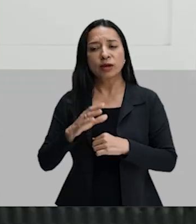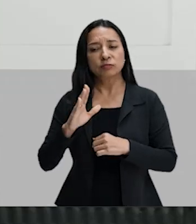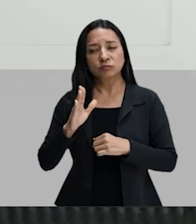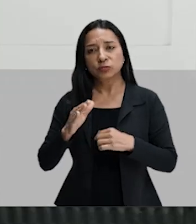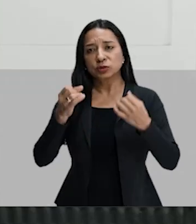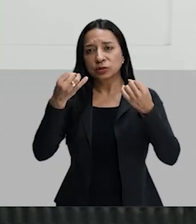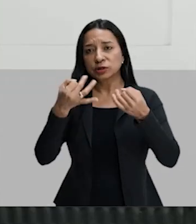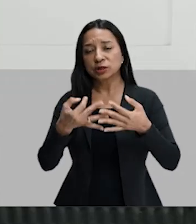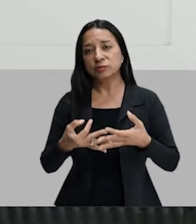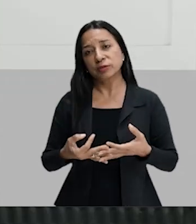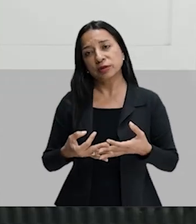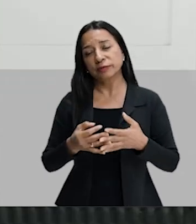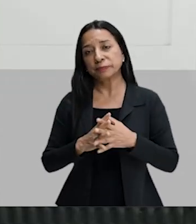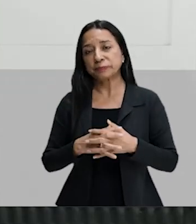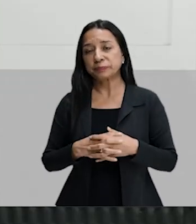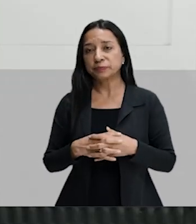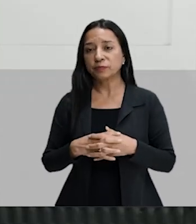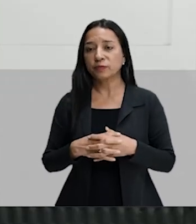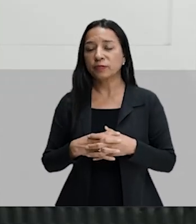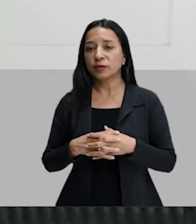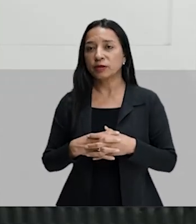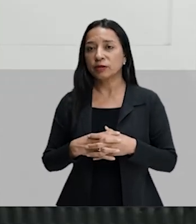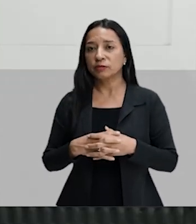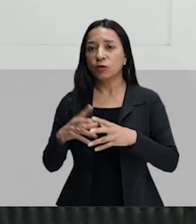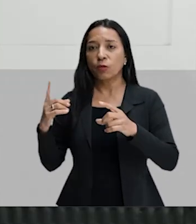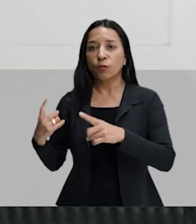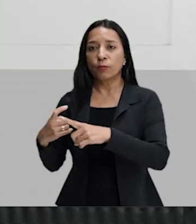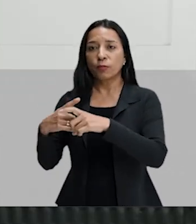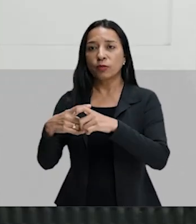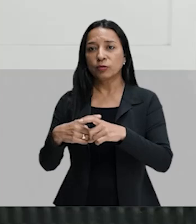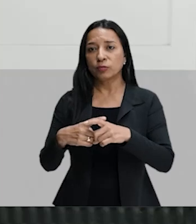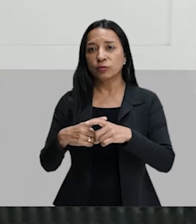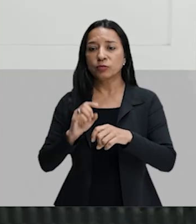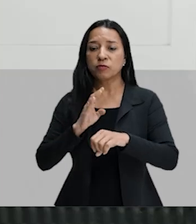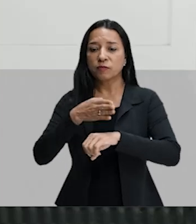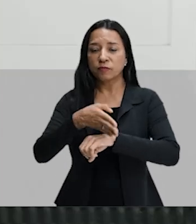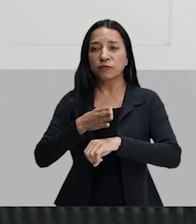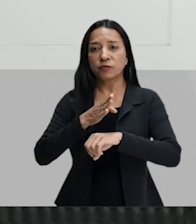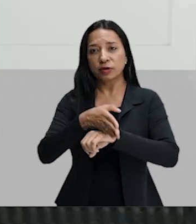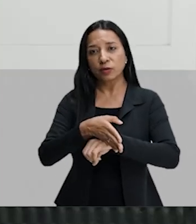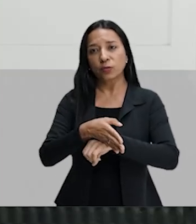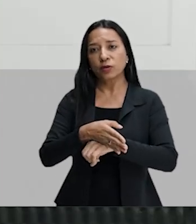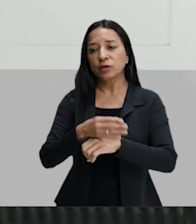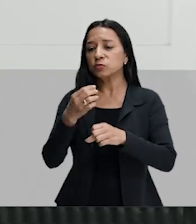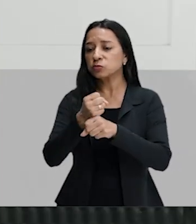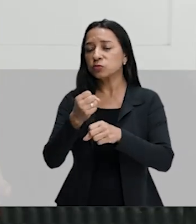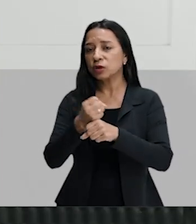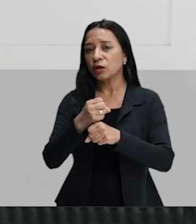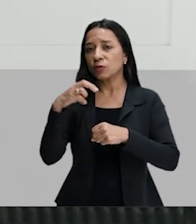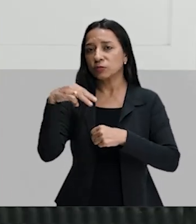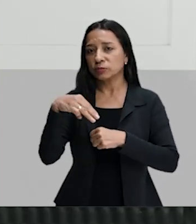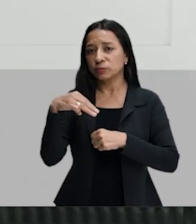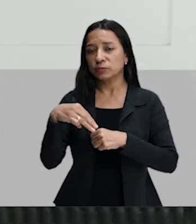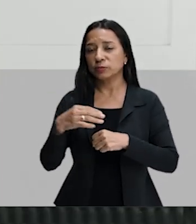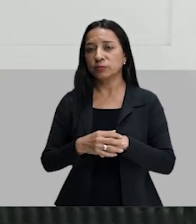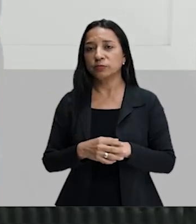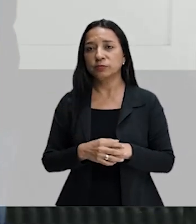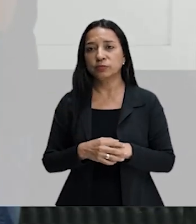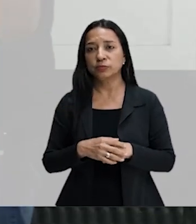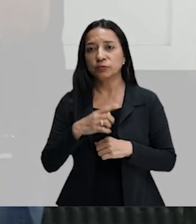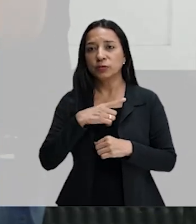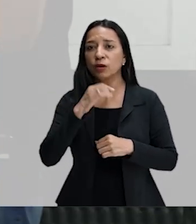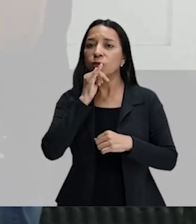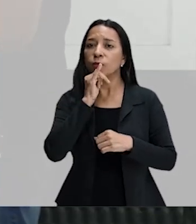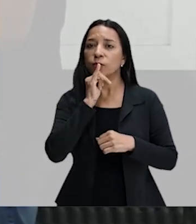uma expressão algébrica que está frequente em muitos cálculos dentro da matemática. Certinho? Olha só, eu coloquei aqui